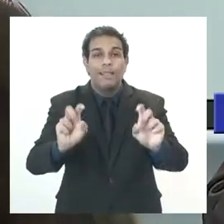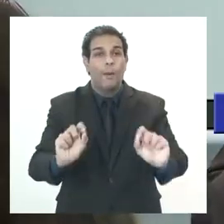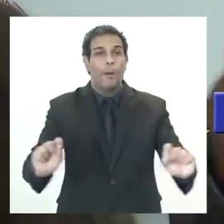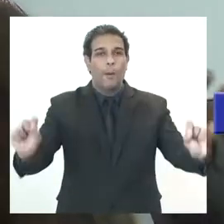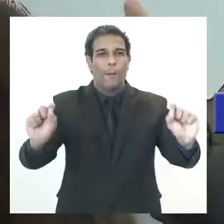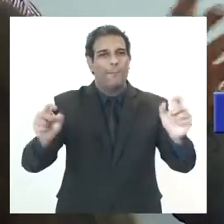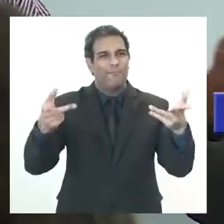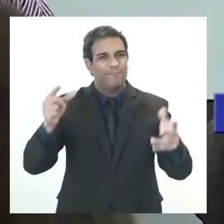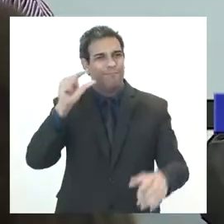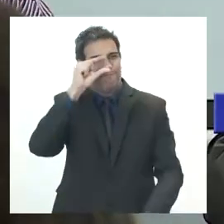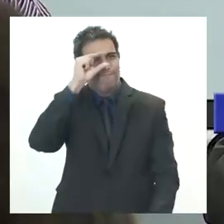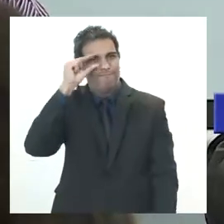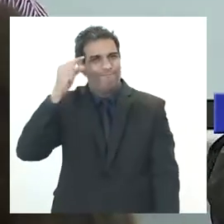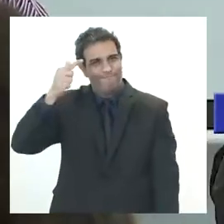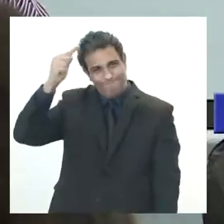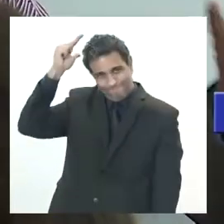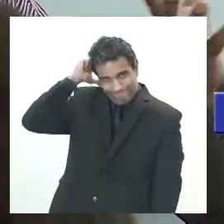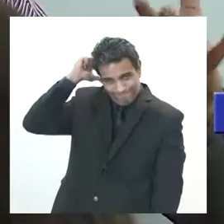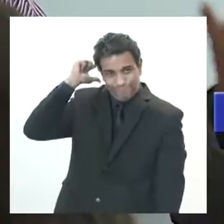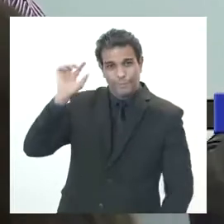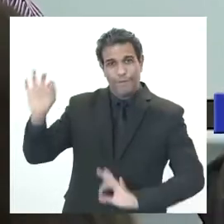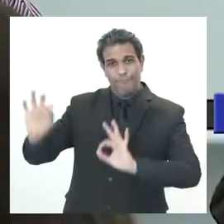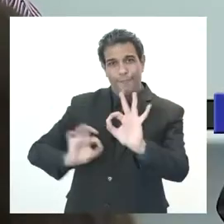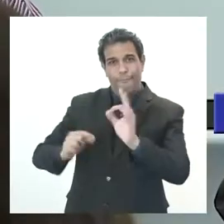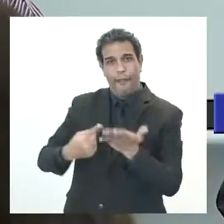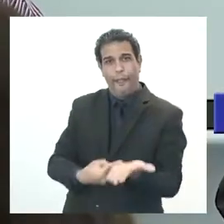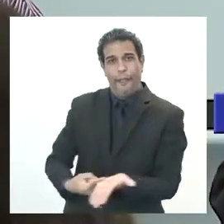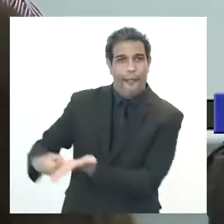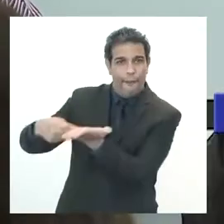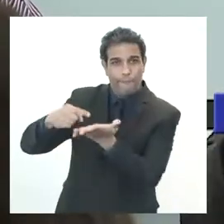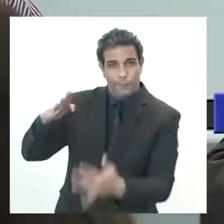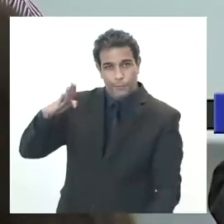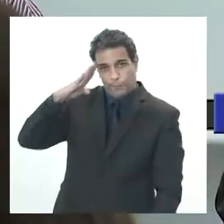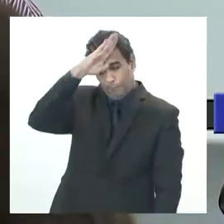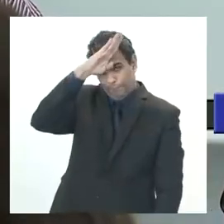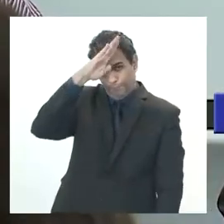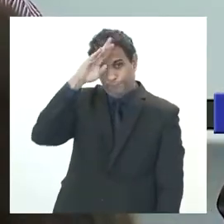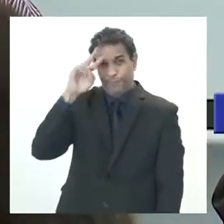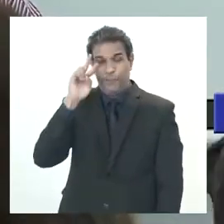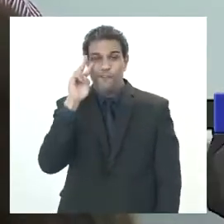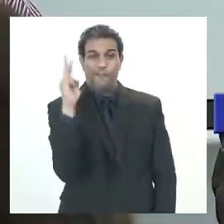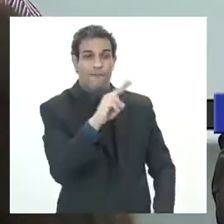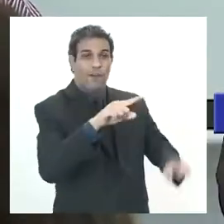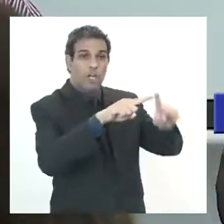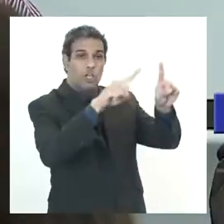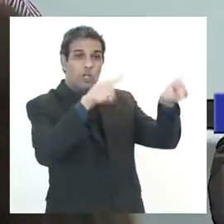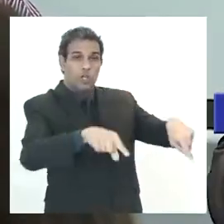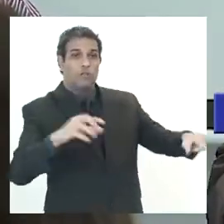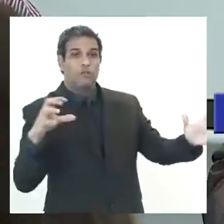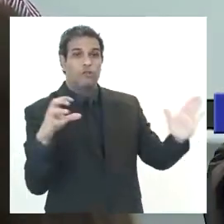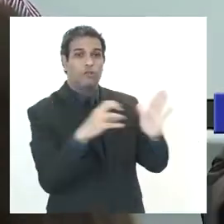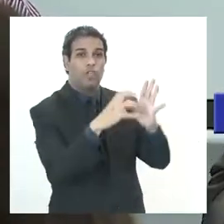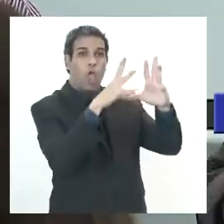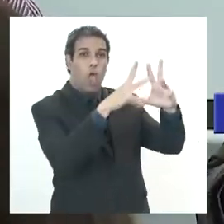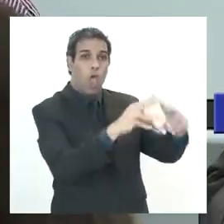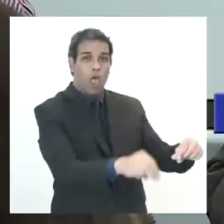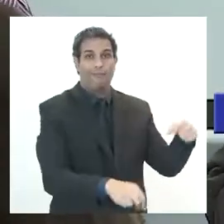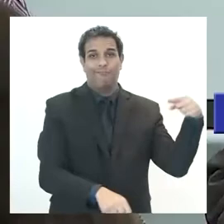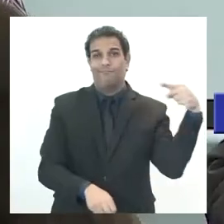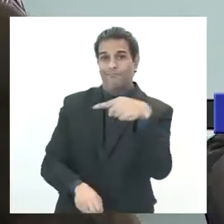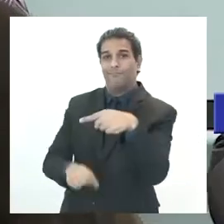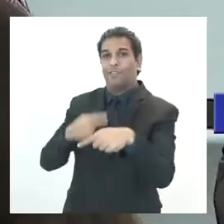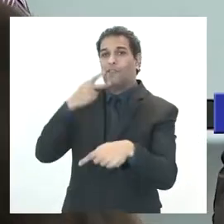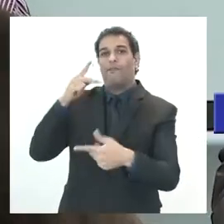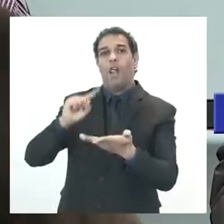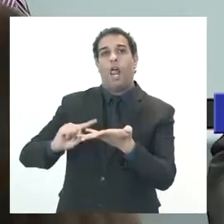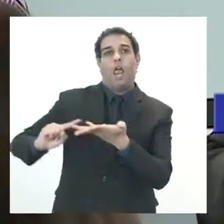quando o Paulo Guedes captar nenhum projeto juntamente com bolsonaro para desmontar o serviço público e vai todo dia na mídia falar com o